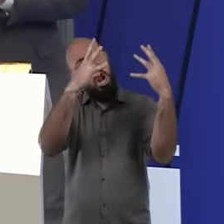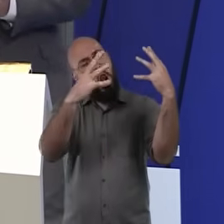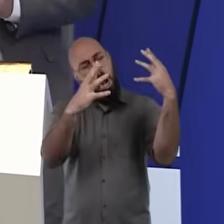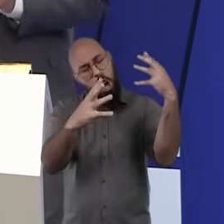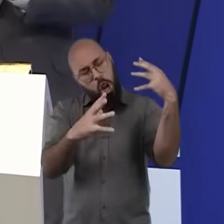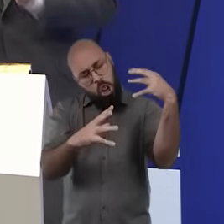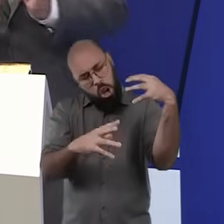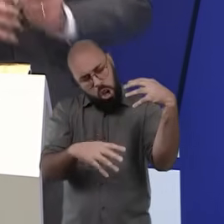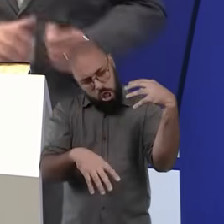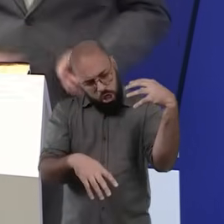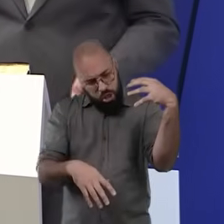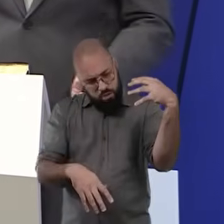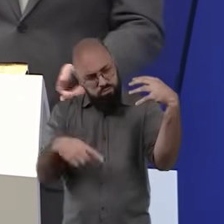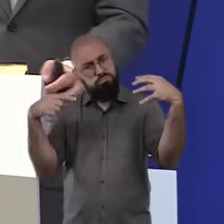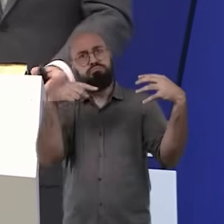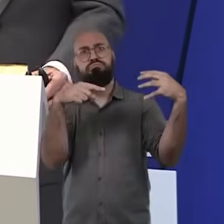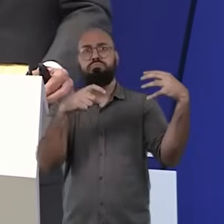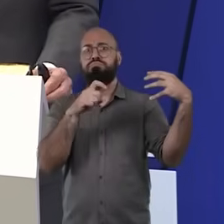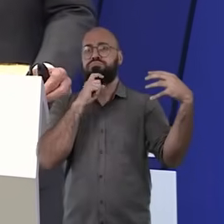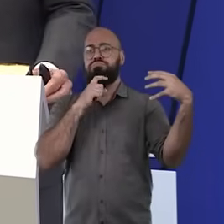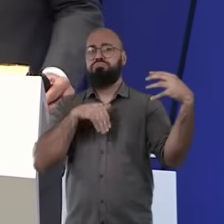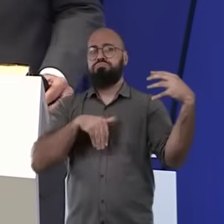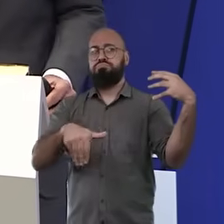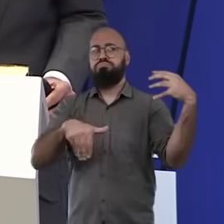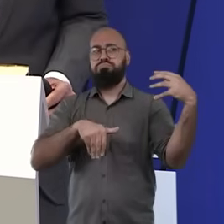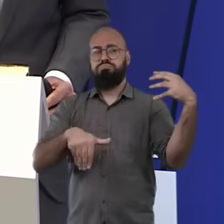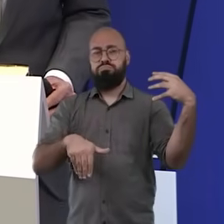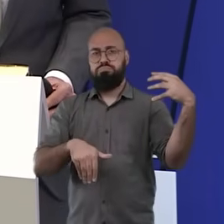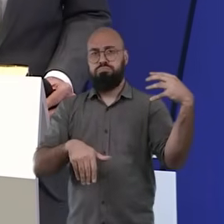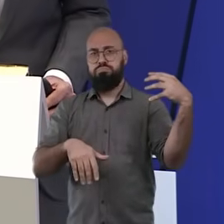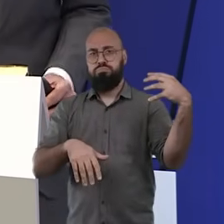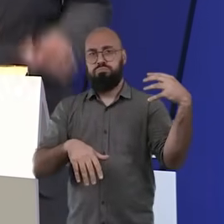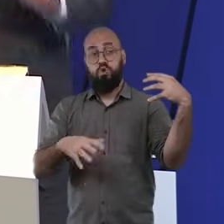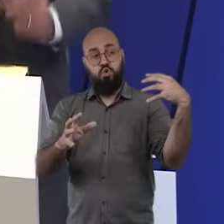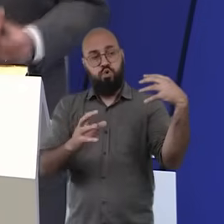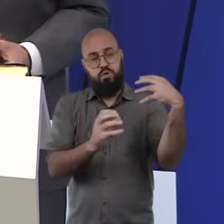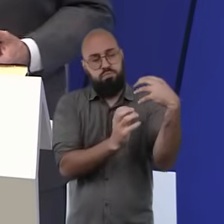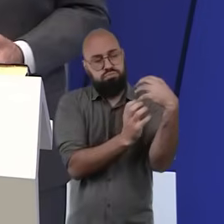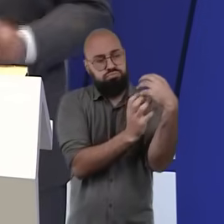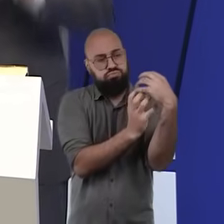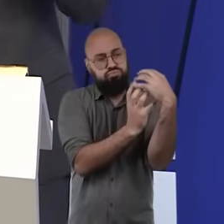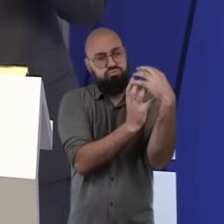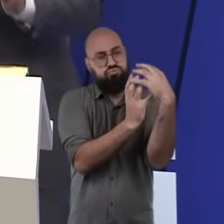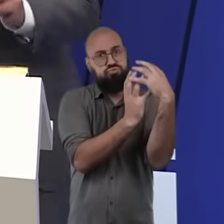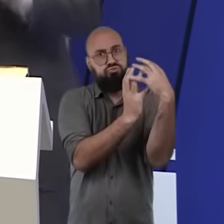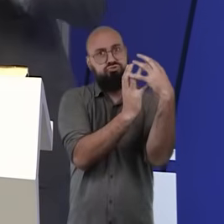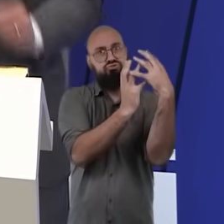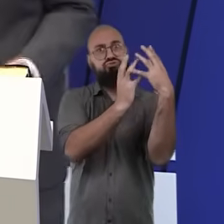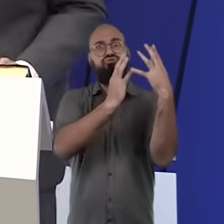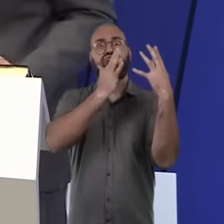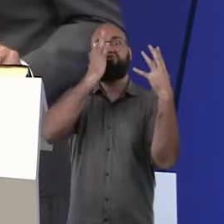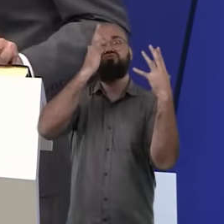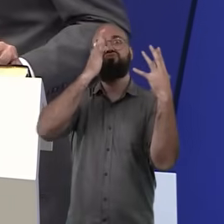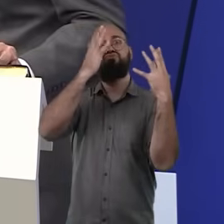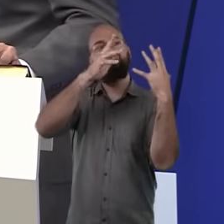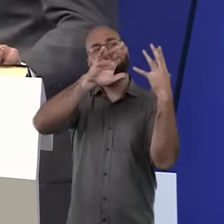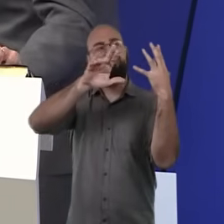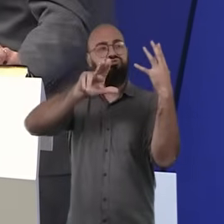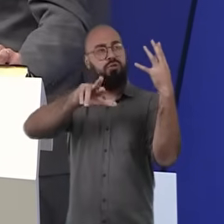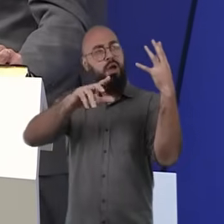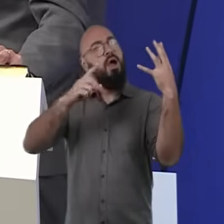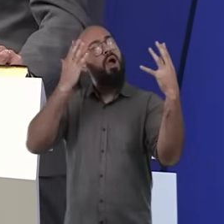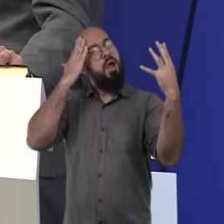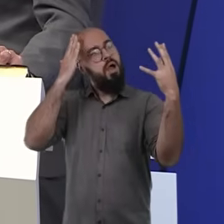dizendo algumas indicações que vão nos dar pistas do momento do seu retorno.